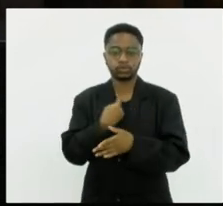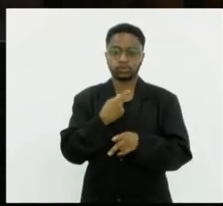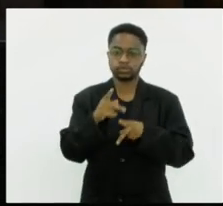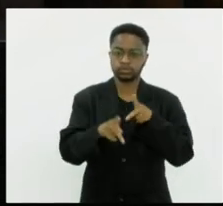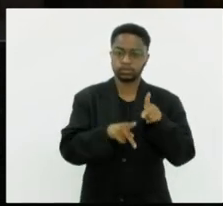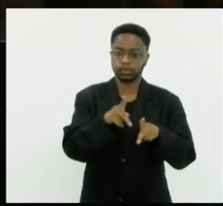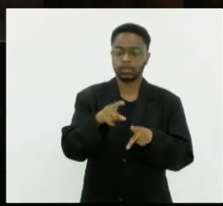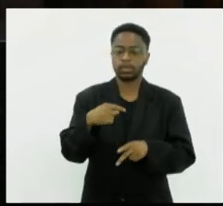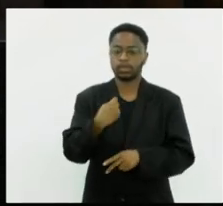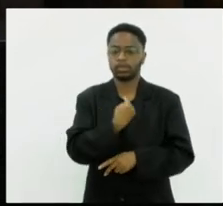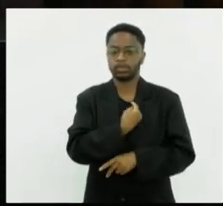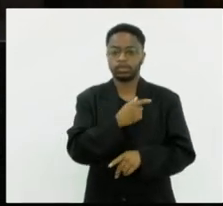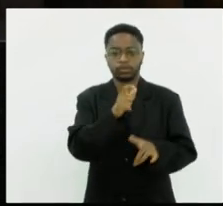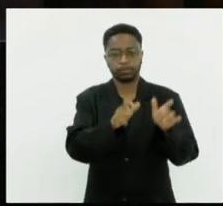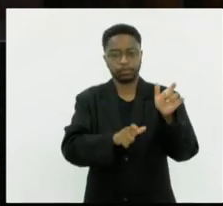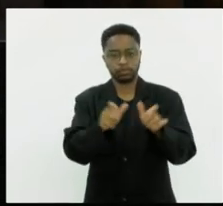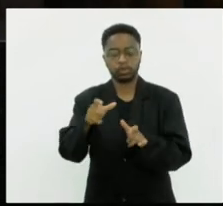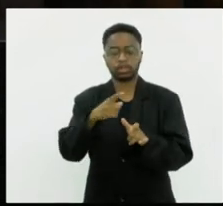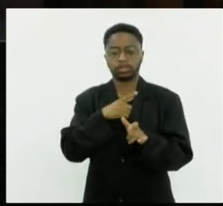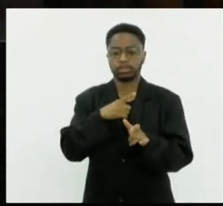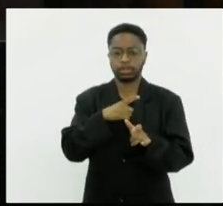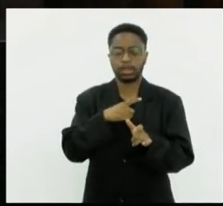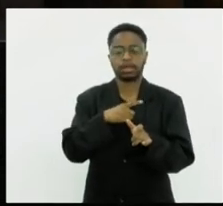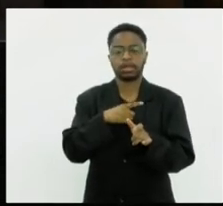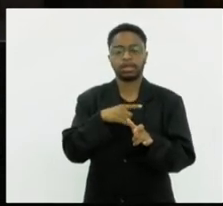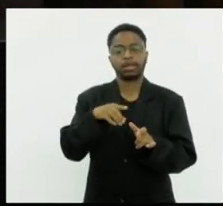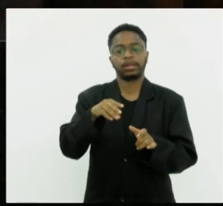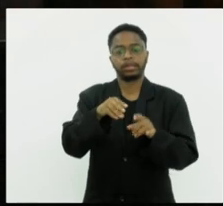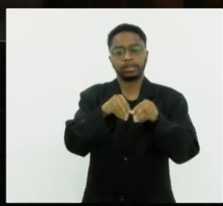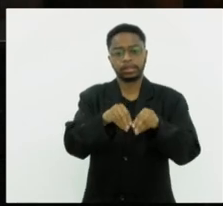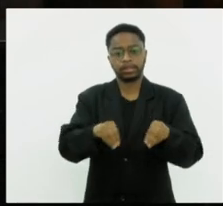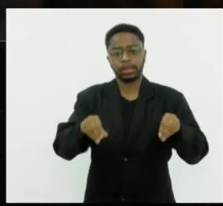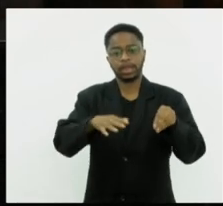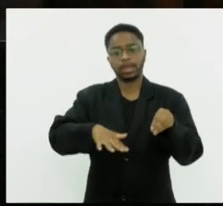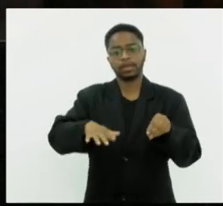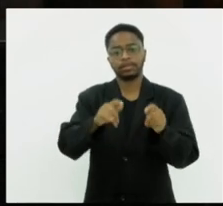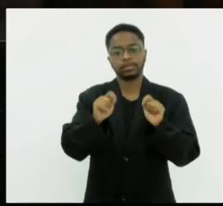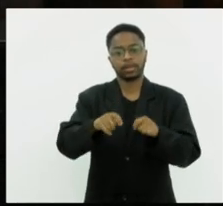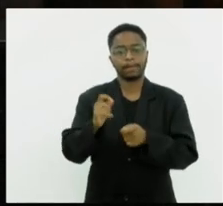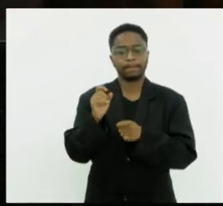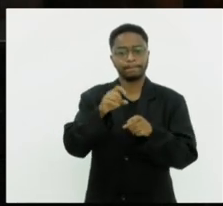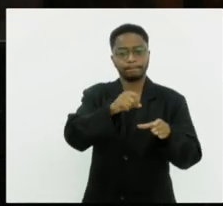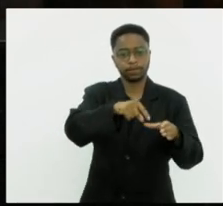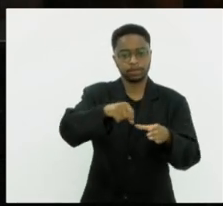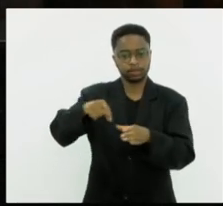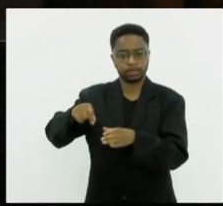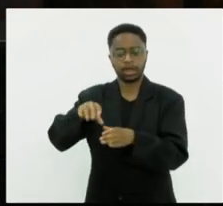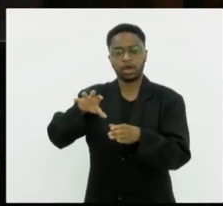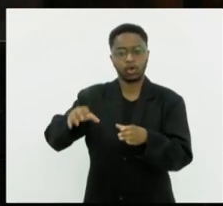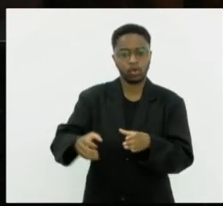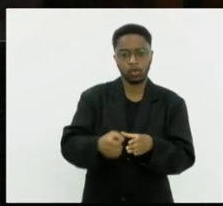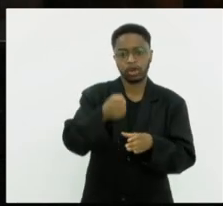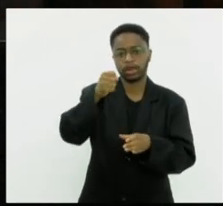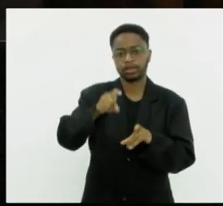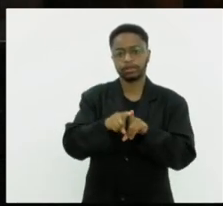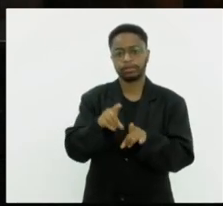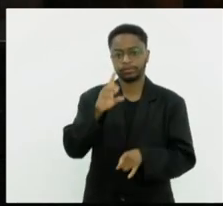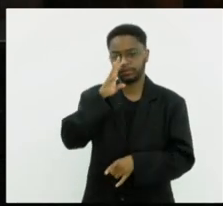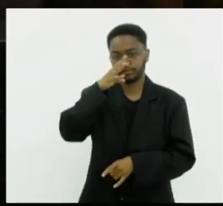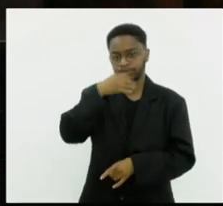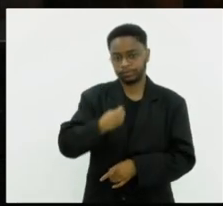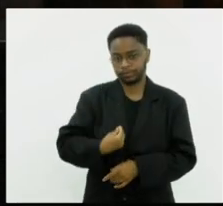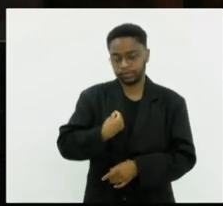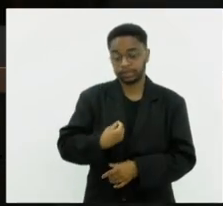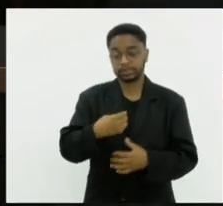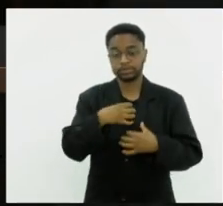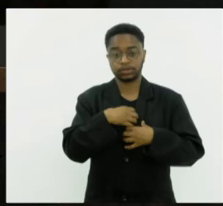gente, tenha acesso à terra para plantar, para colher, para sobreviver. Então, fico muito feliz com Vossa